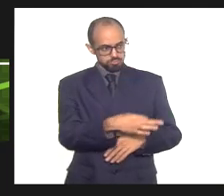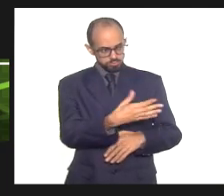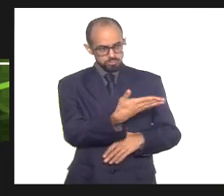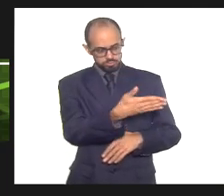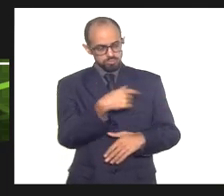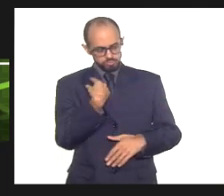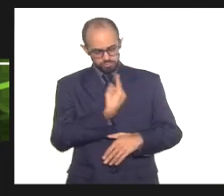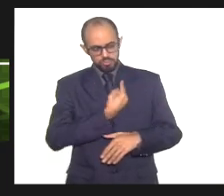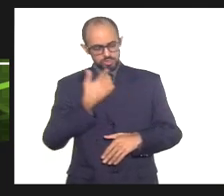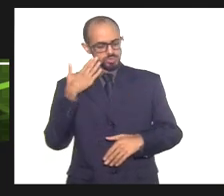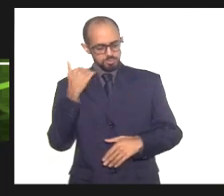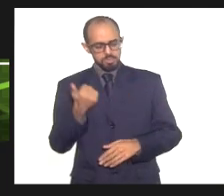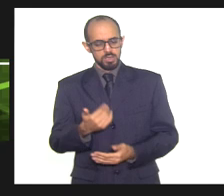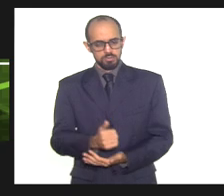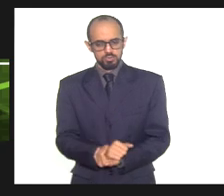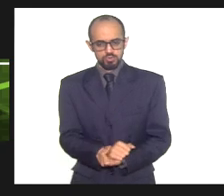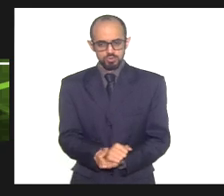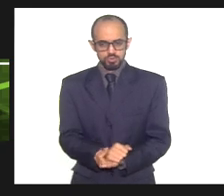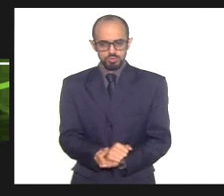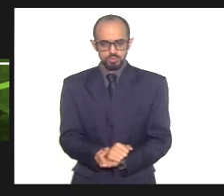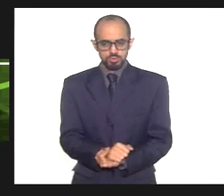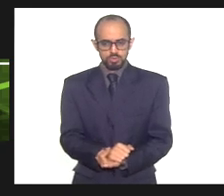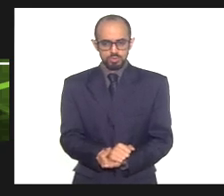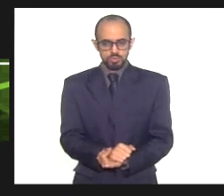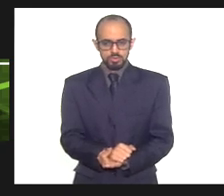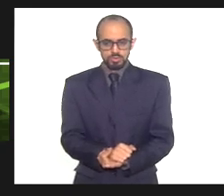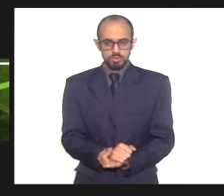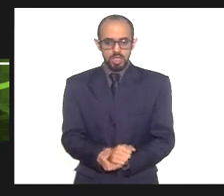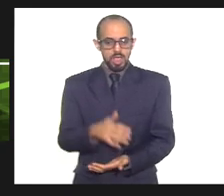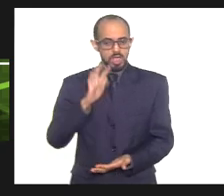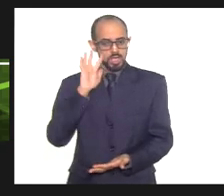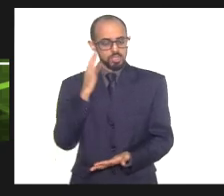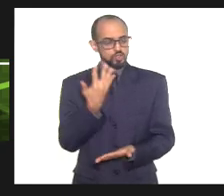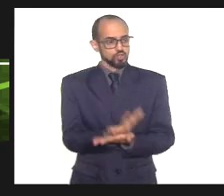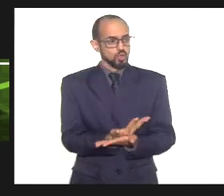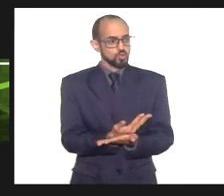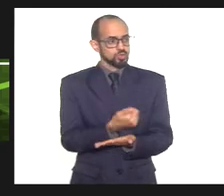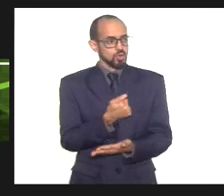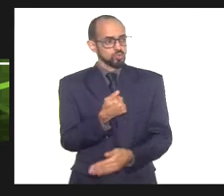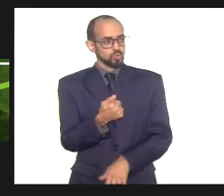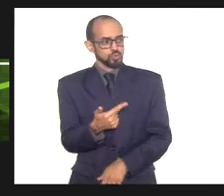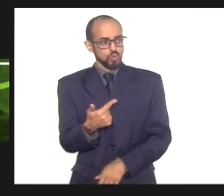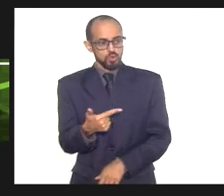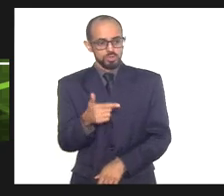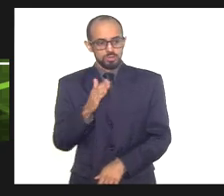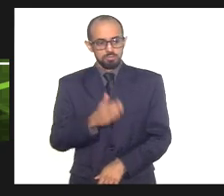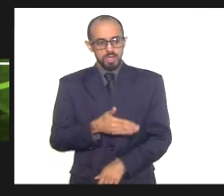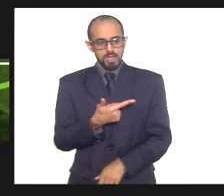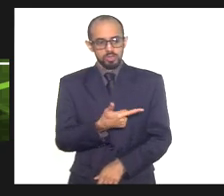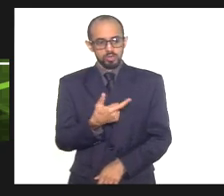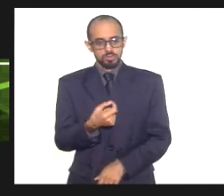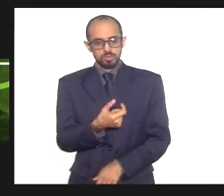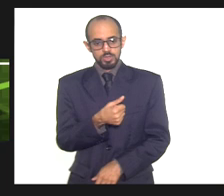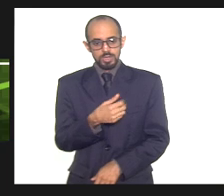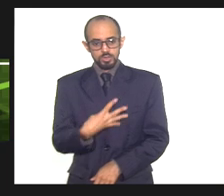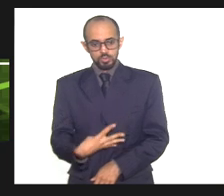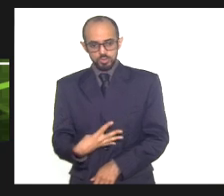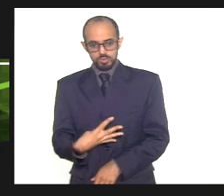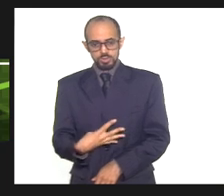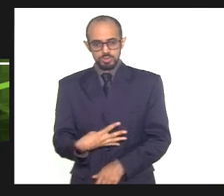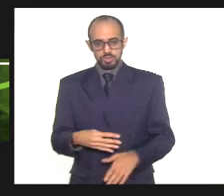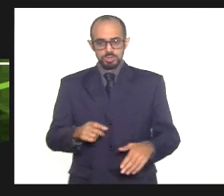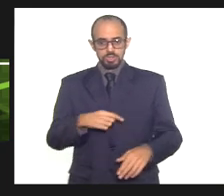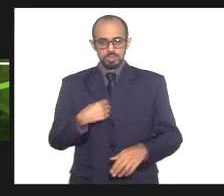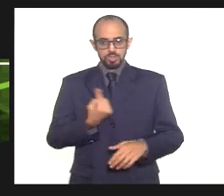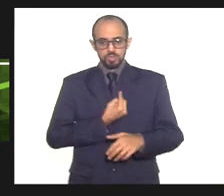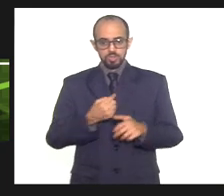já sabemos. A Resolução 12 de 2014 foi feita com